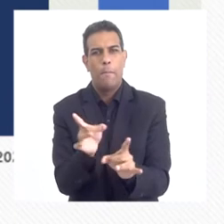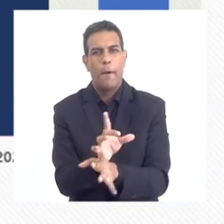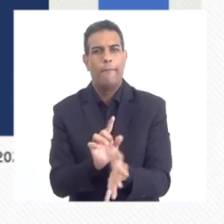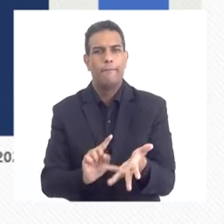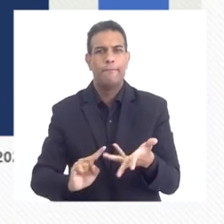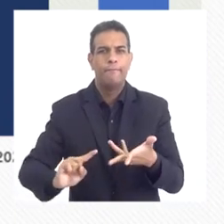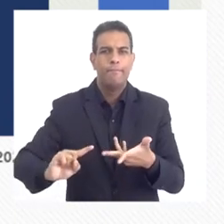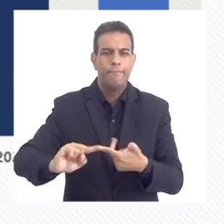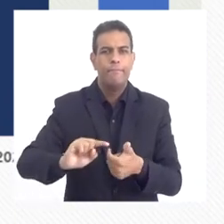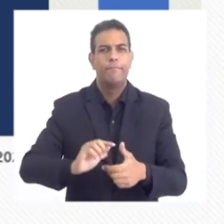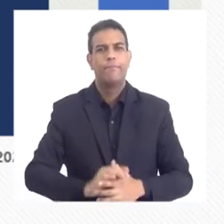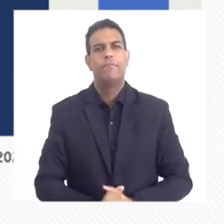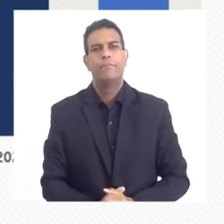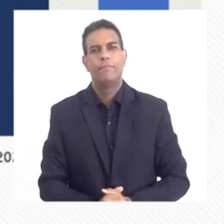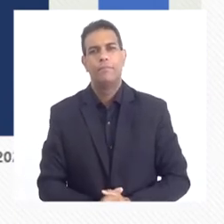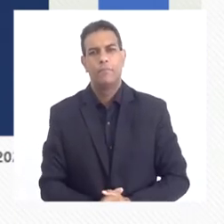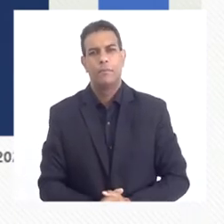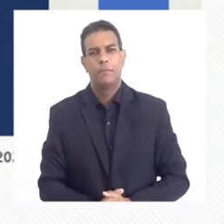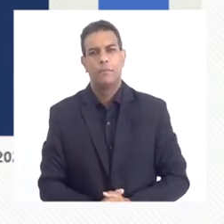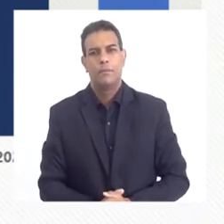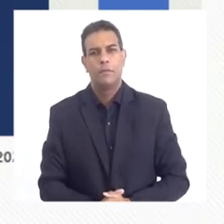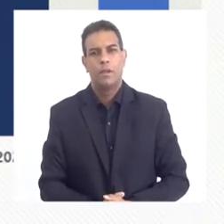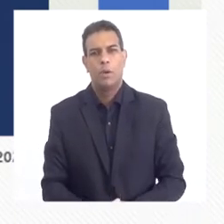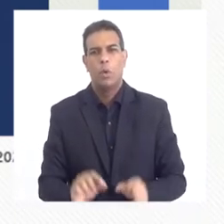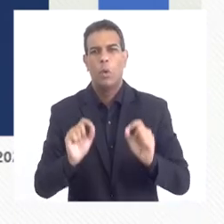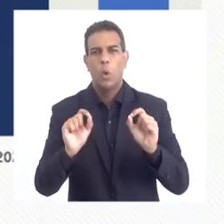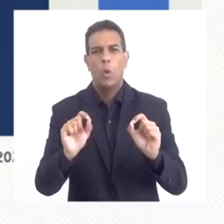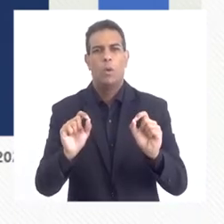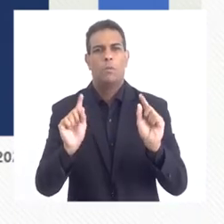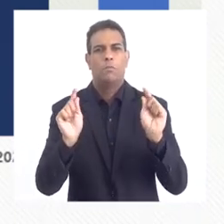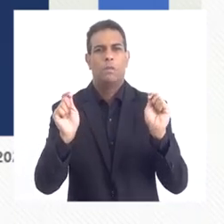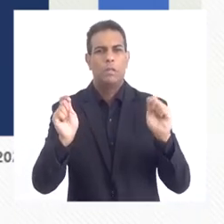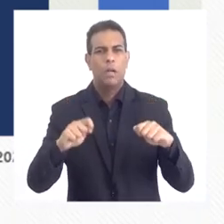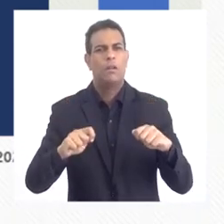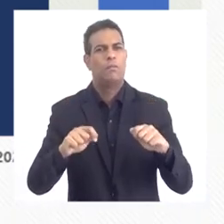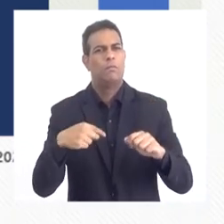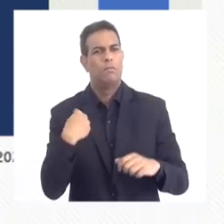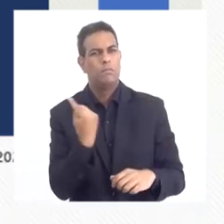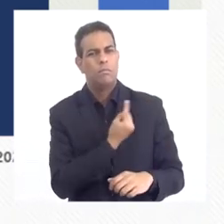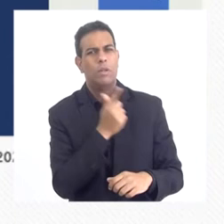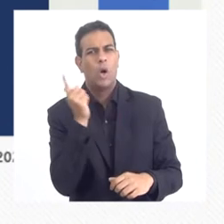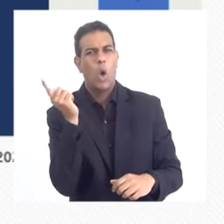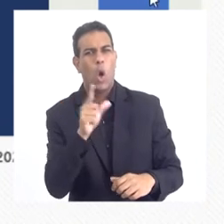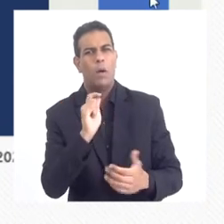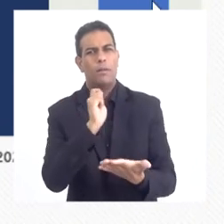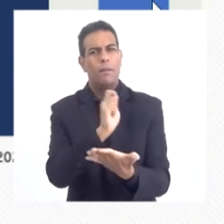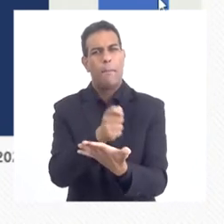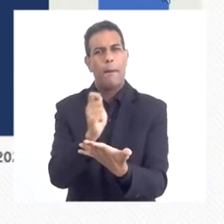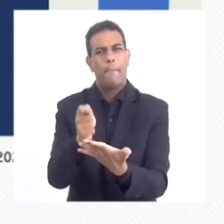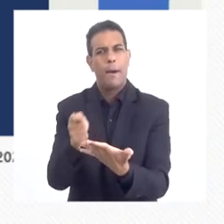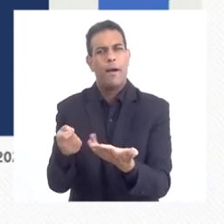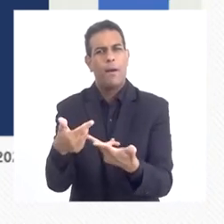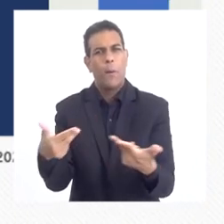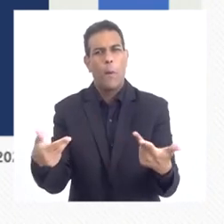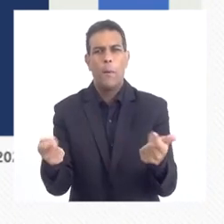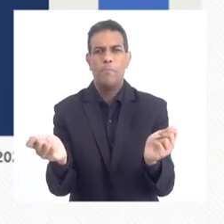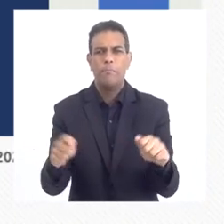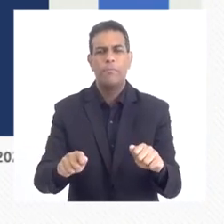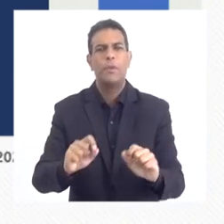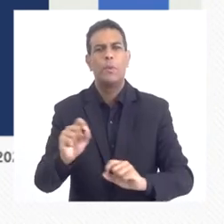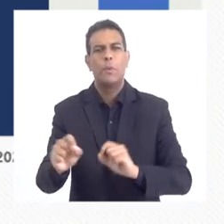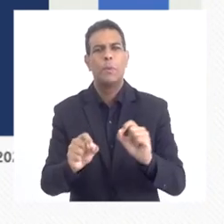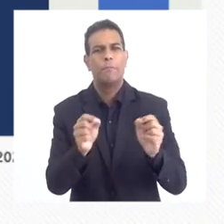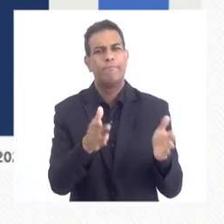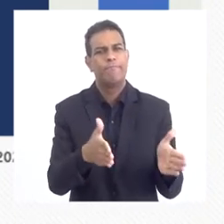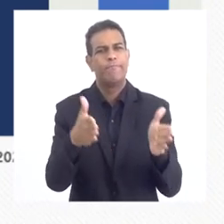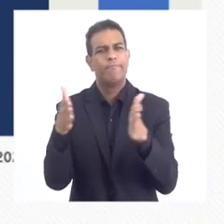começa a cair, né? Aqui uma parte também que a gente conseguiu pagar esse ano, e outra